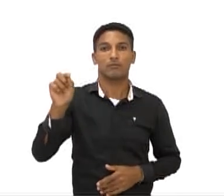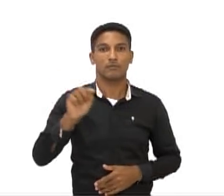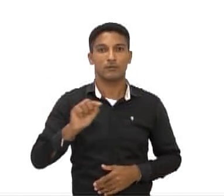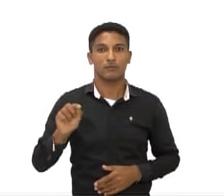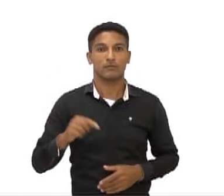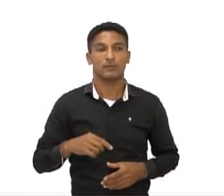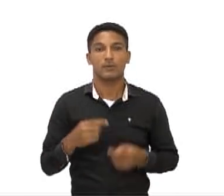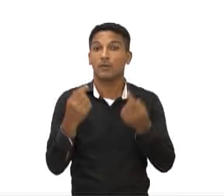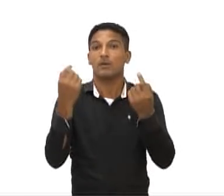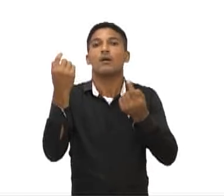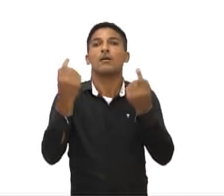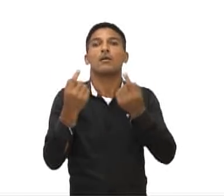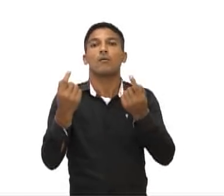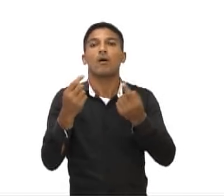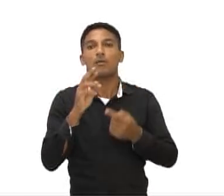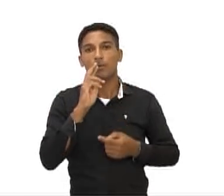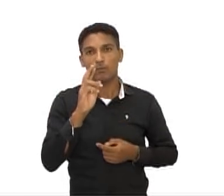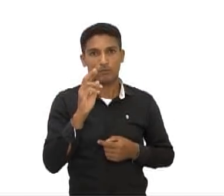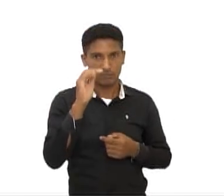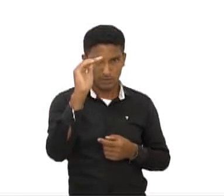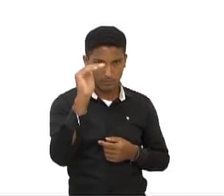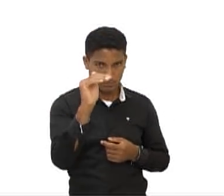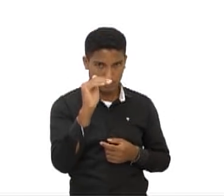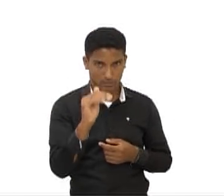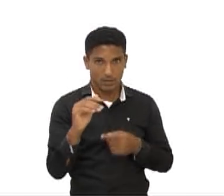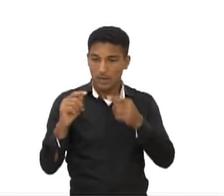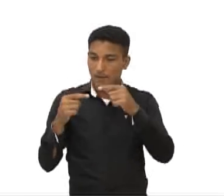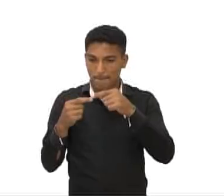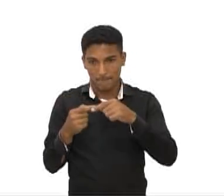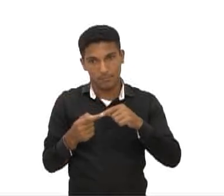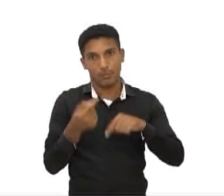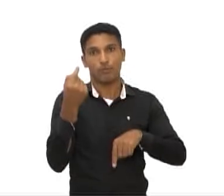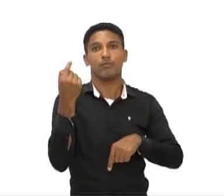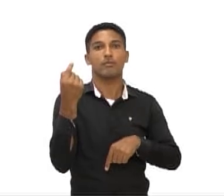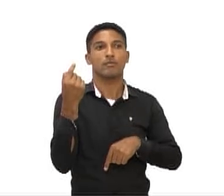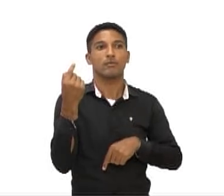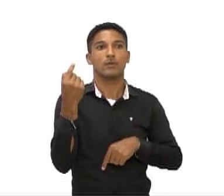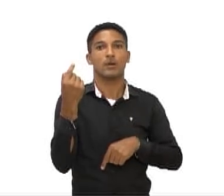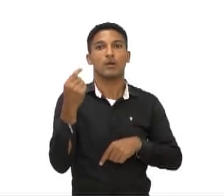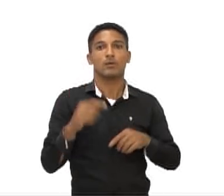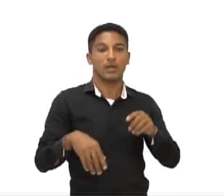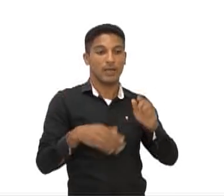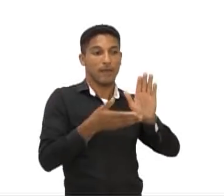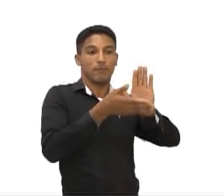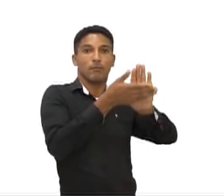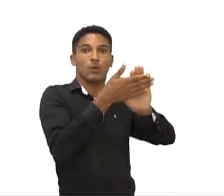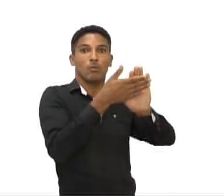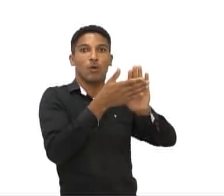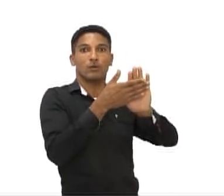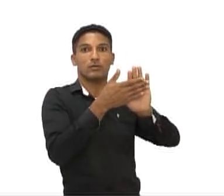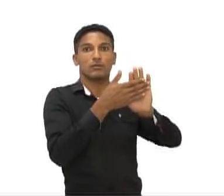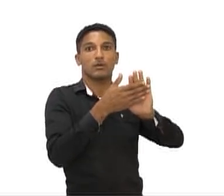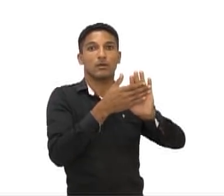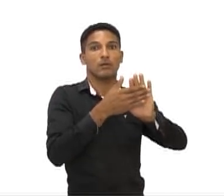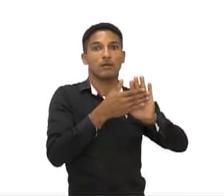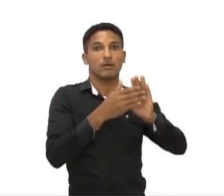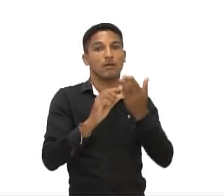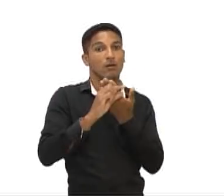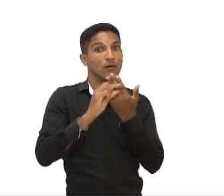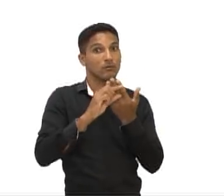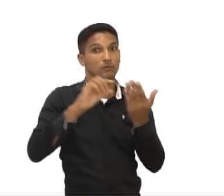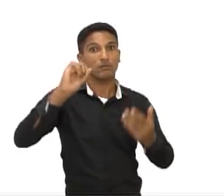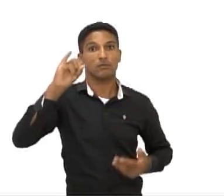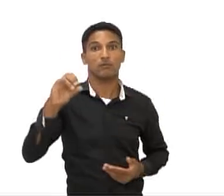das alternativas a seguir não está em acordo proposto por John Dalton em seu modelo atômico? Letra